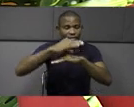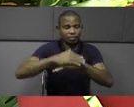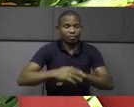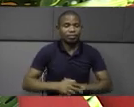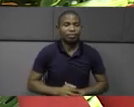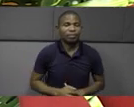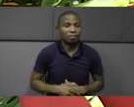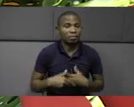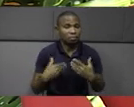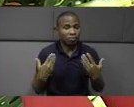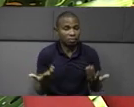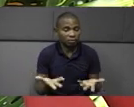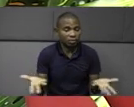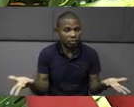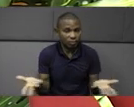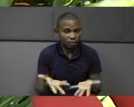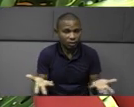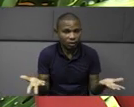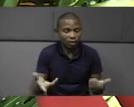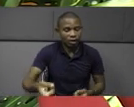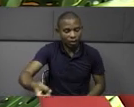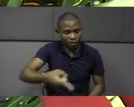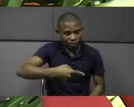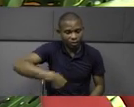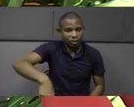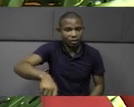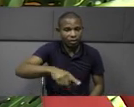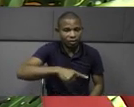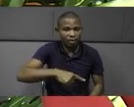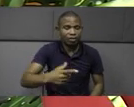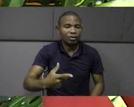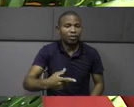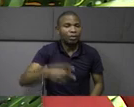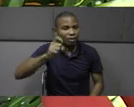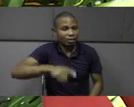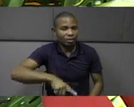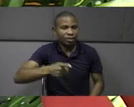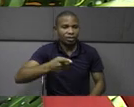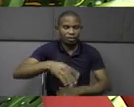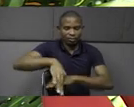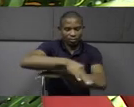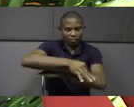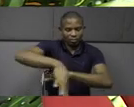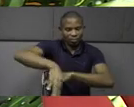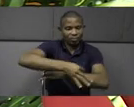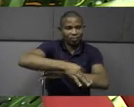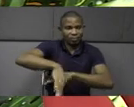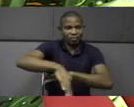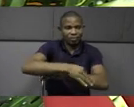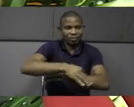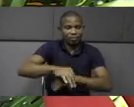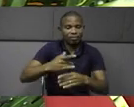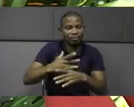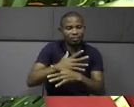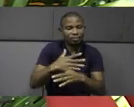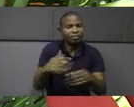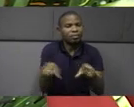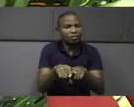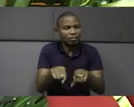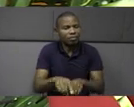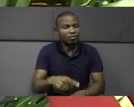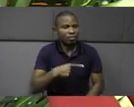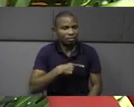então hoje nós somos uma rede basicamente de arquitetos intelectuais da cidade mas que também tem capilaridade e